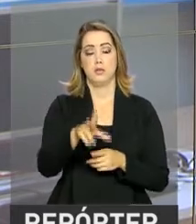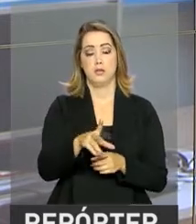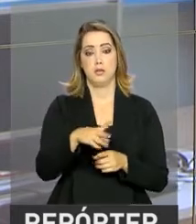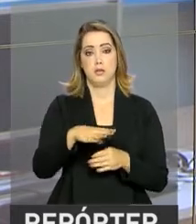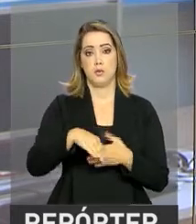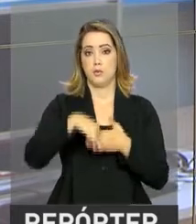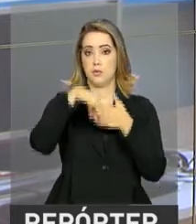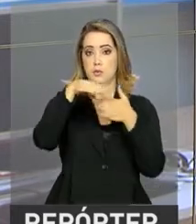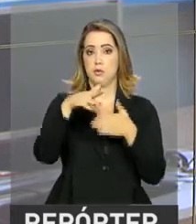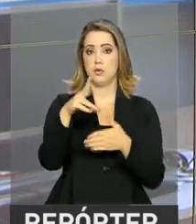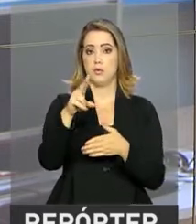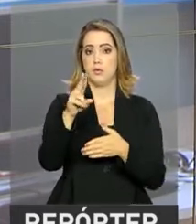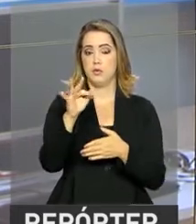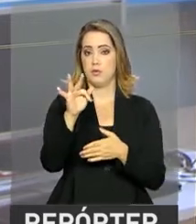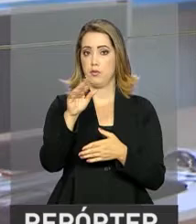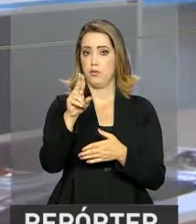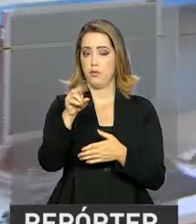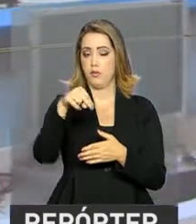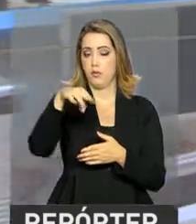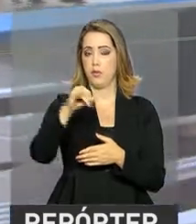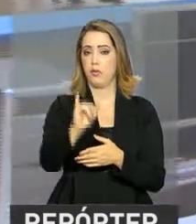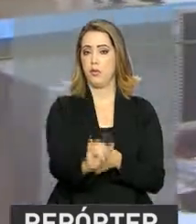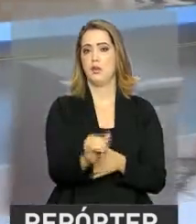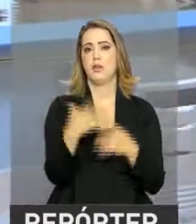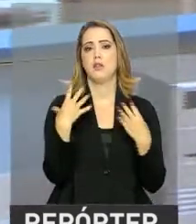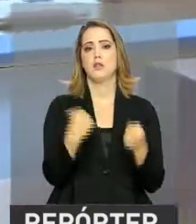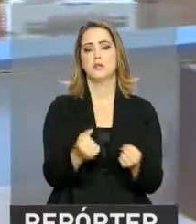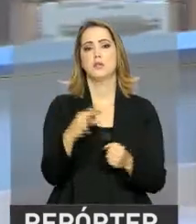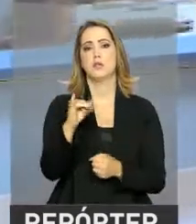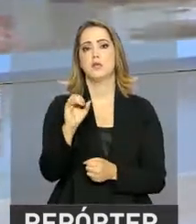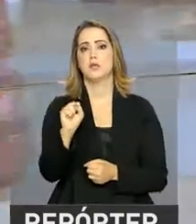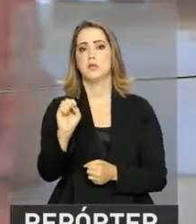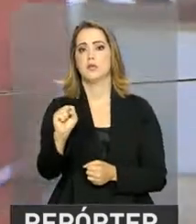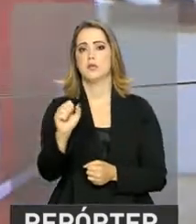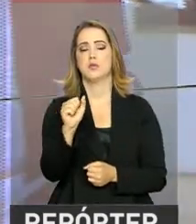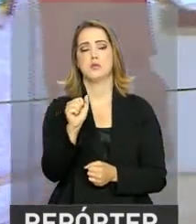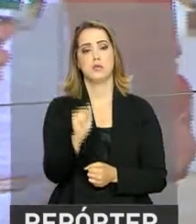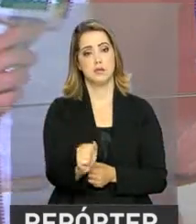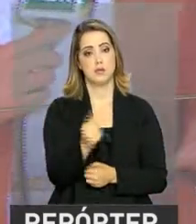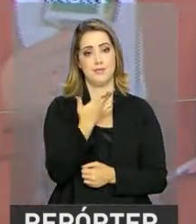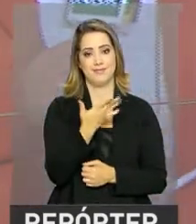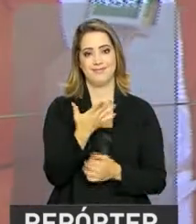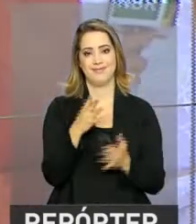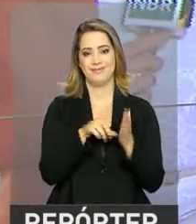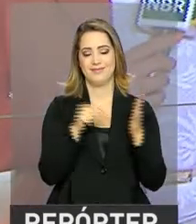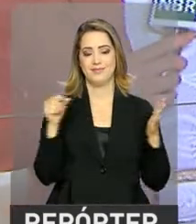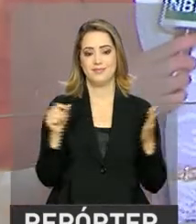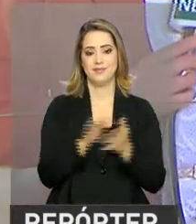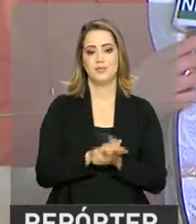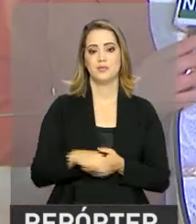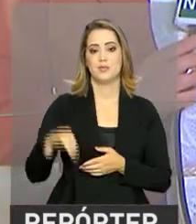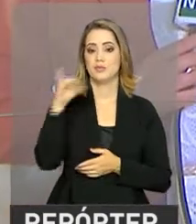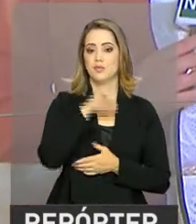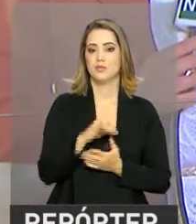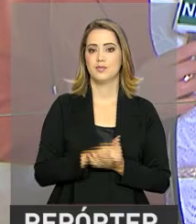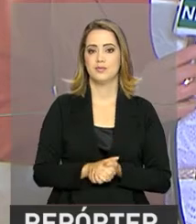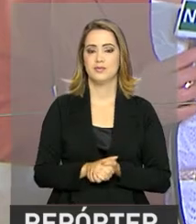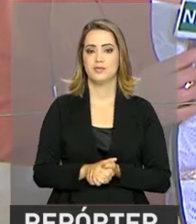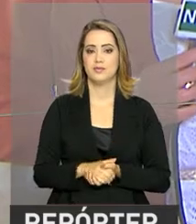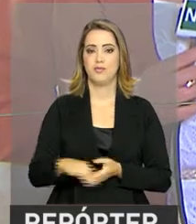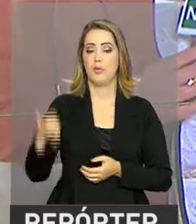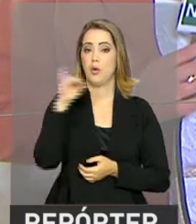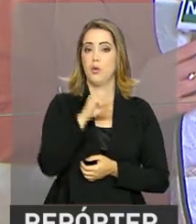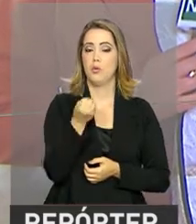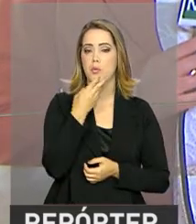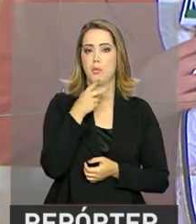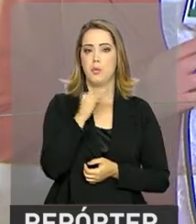Secretaria Nacional de Juventude. Vamos saber os detalhes ao vivo com Thaísa Dias, que está no Palácio do Planalto. Oi, Thaísa, bom dia para você. Bom dia,